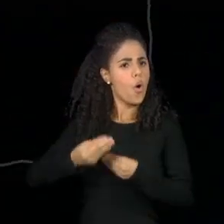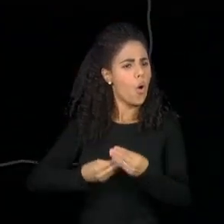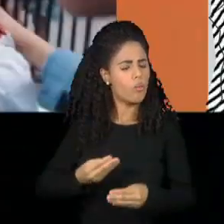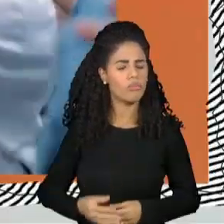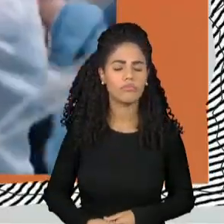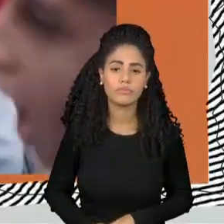os